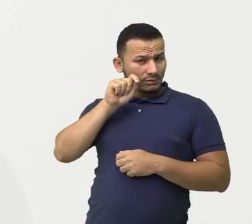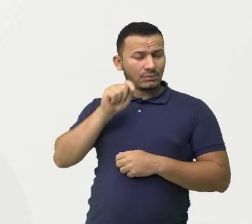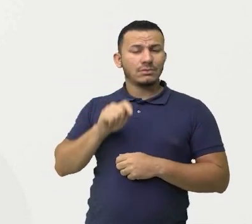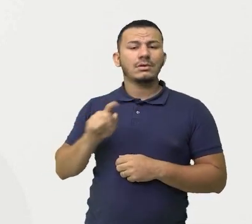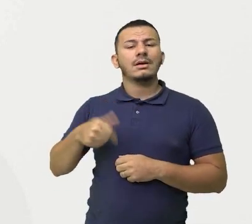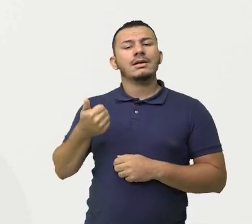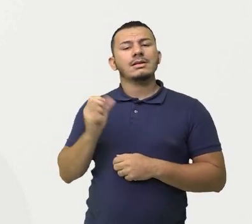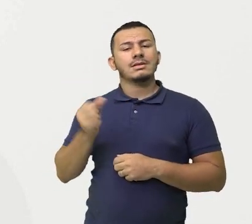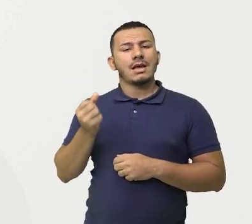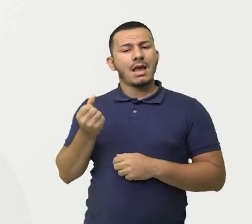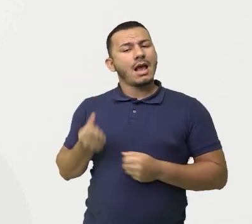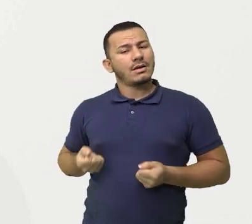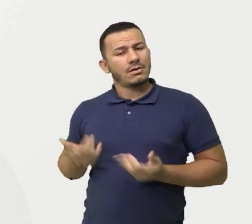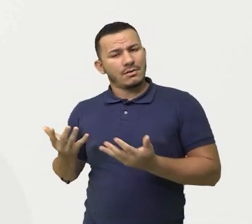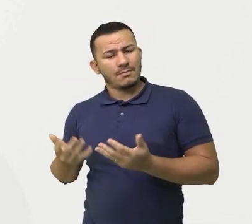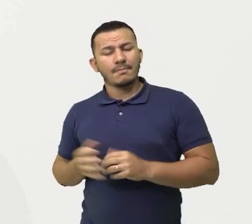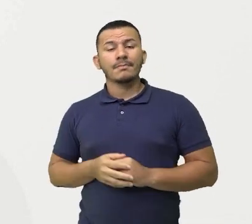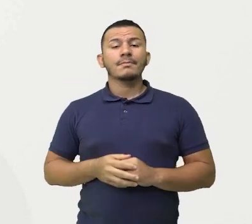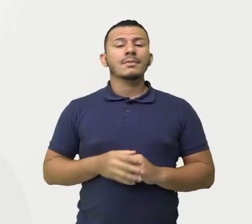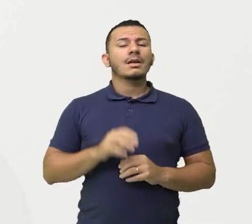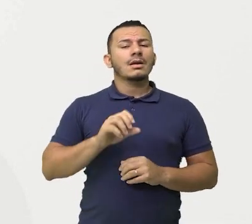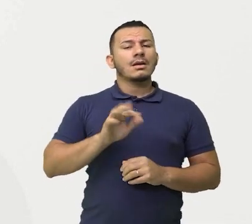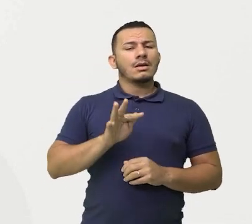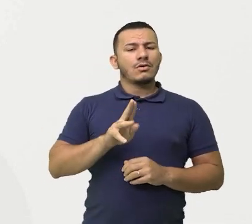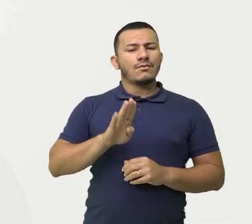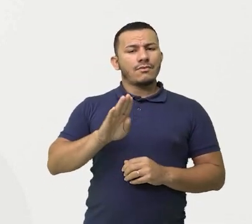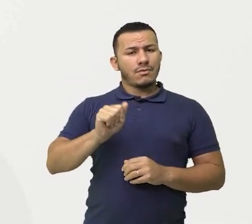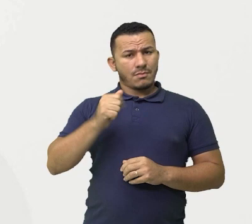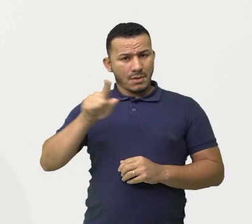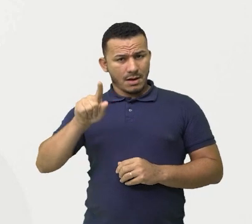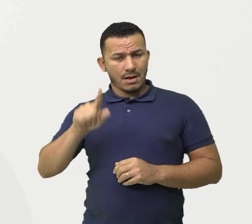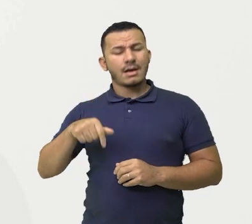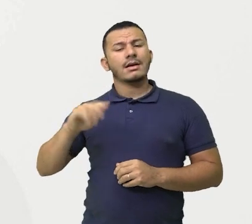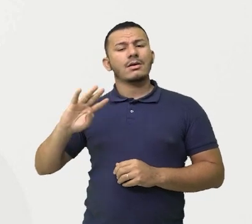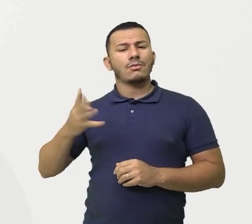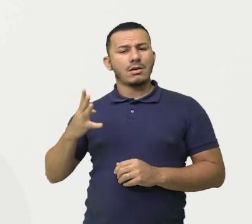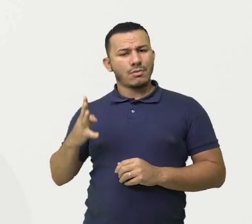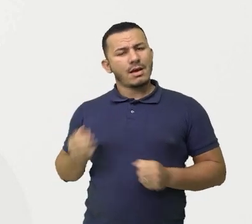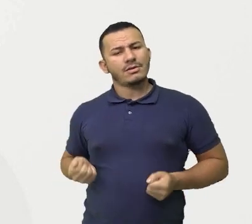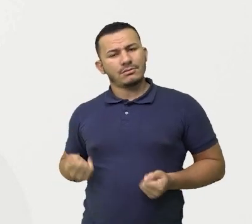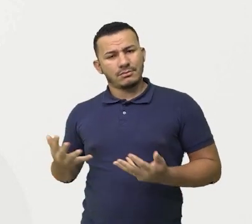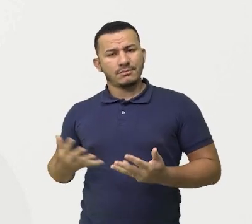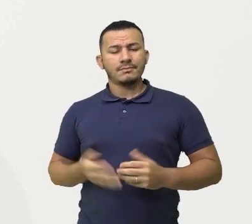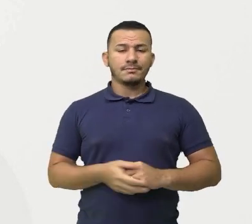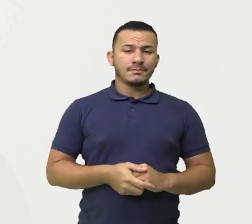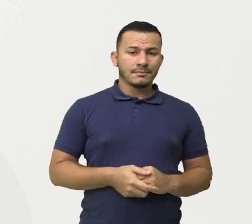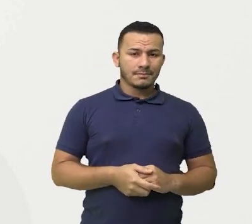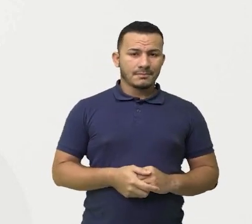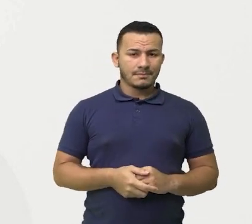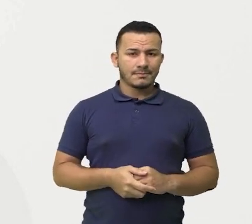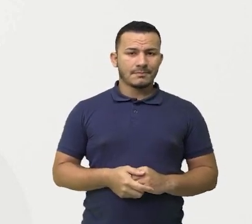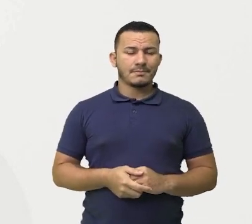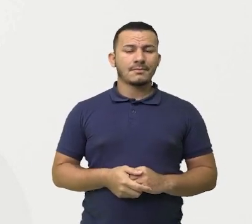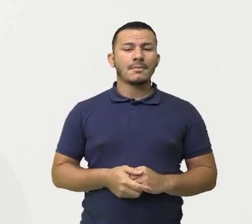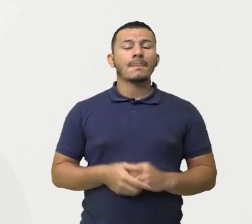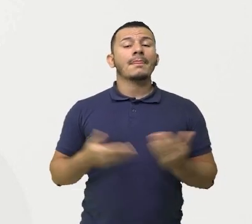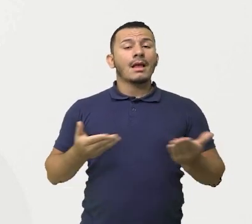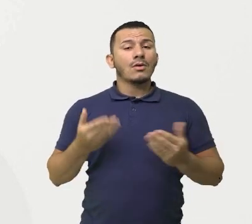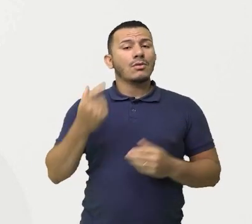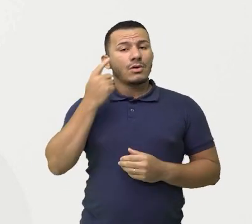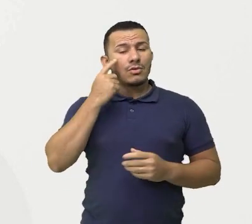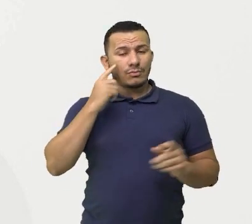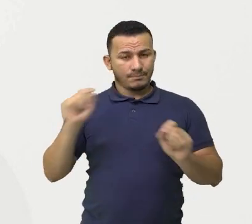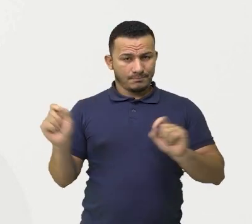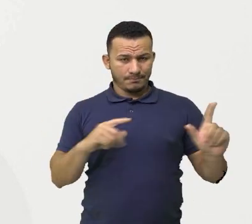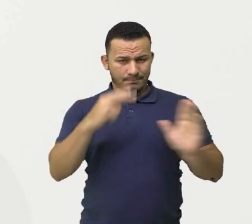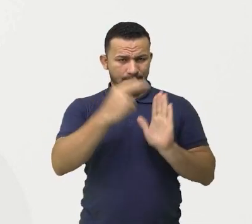gasta R$6. E para fabricar o de fubá, ó, ele gasta R$4. Vejamos o que diz então ainda,